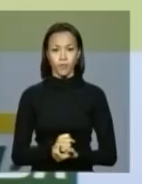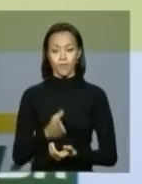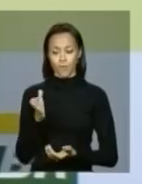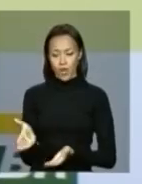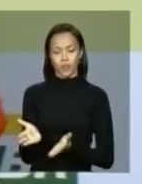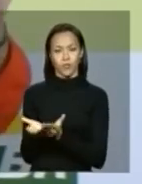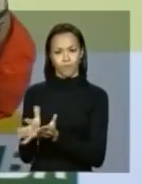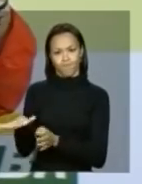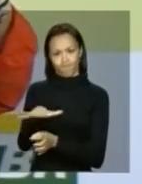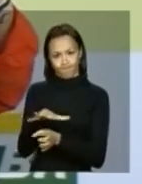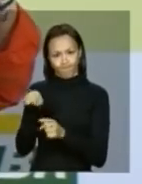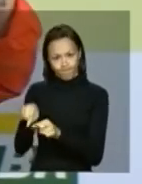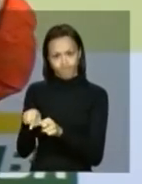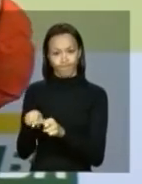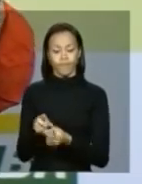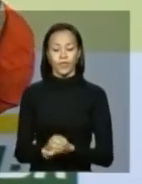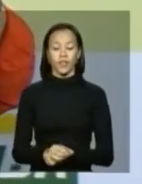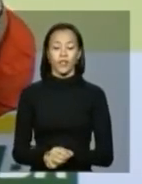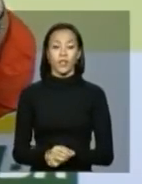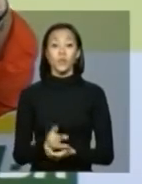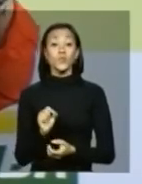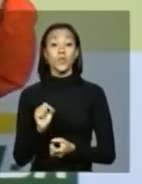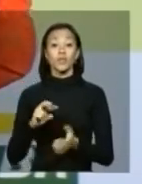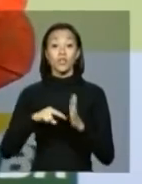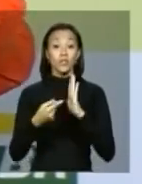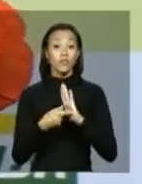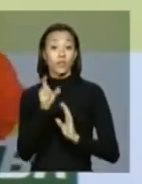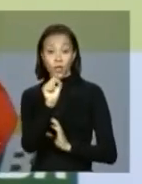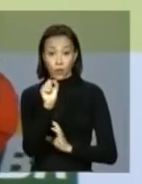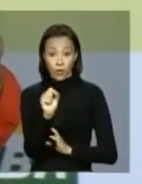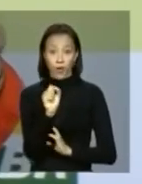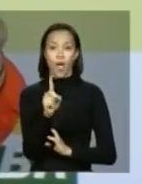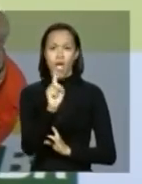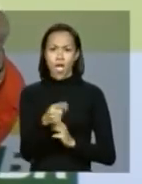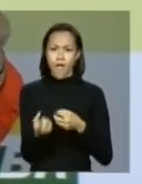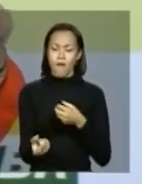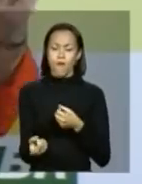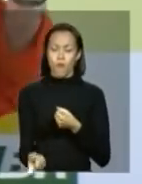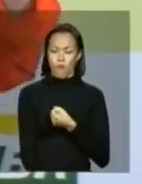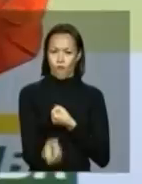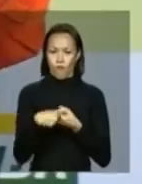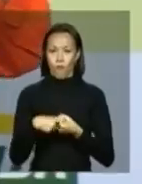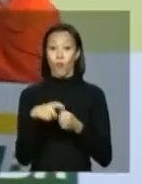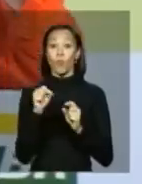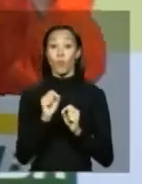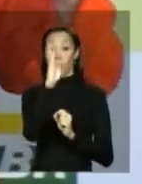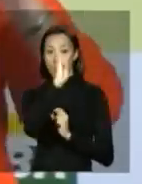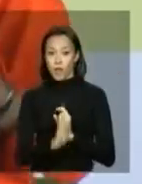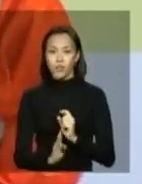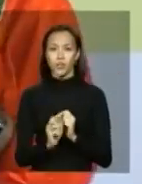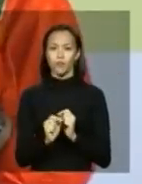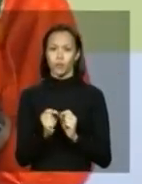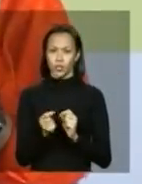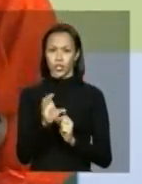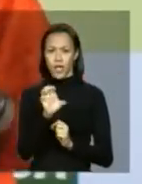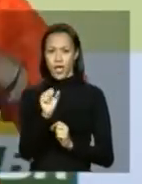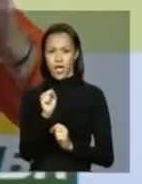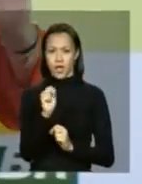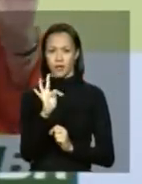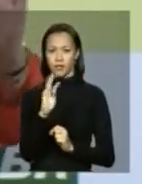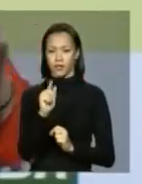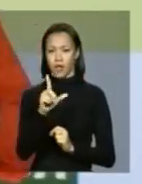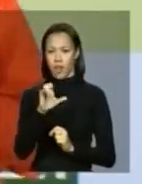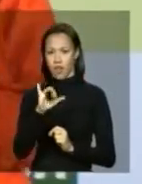dessa sonda, como o que significa a volta para o Brasil de estaleiros